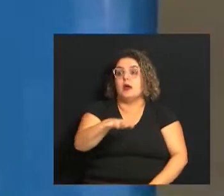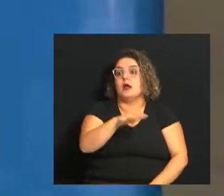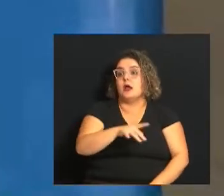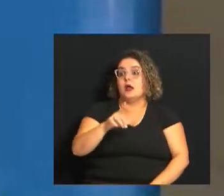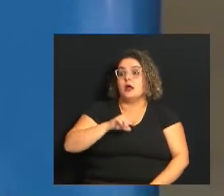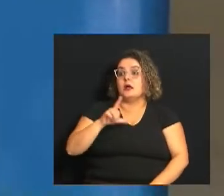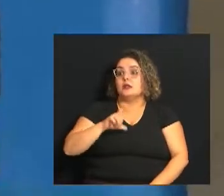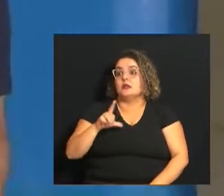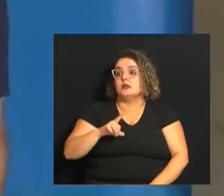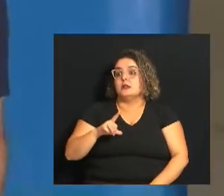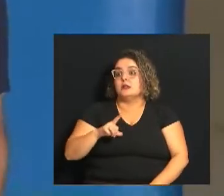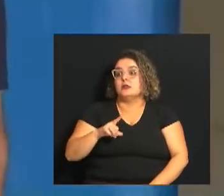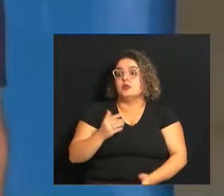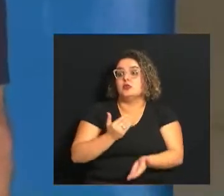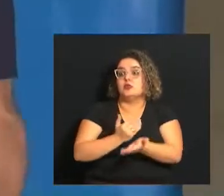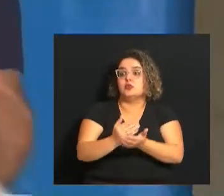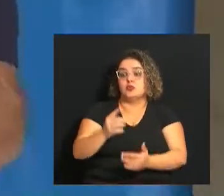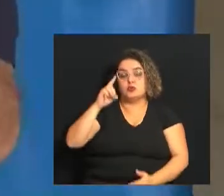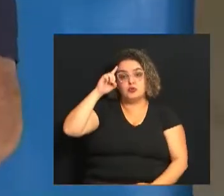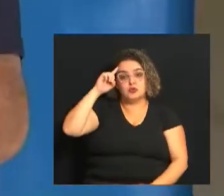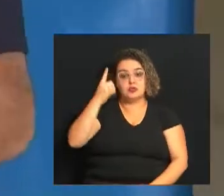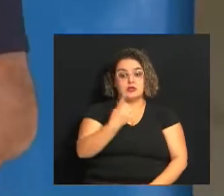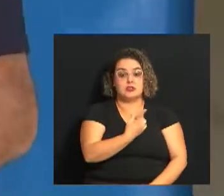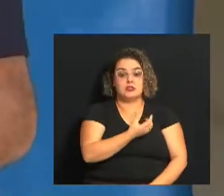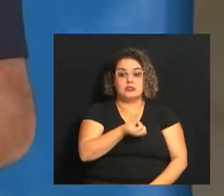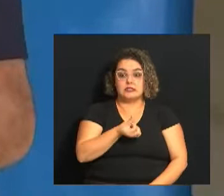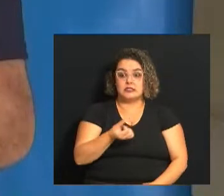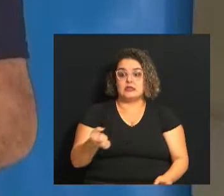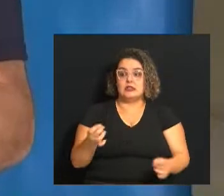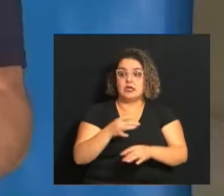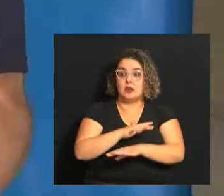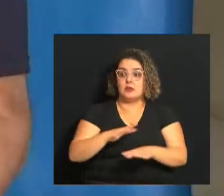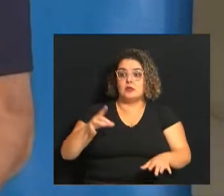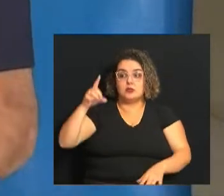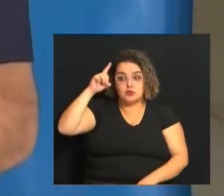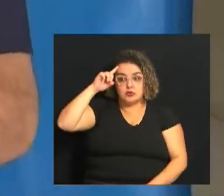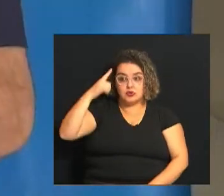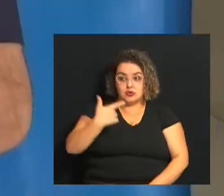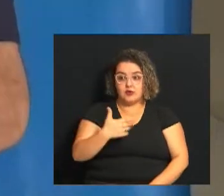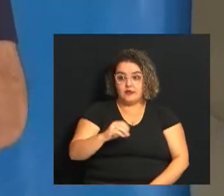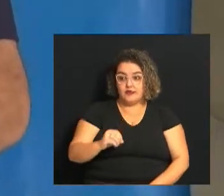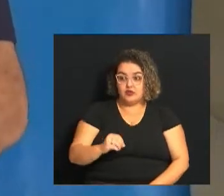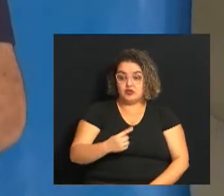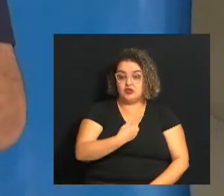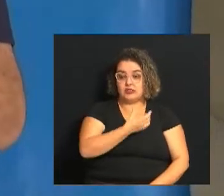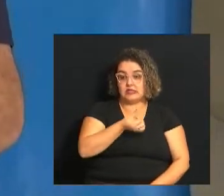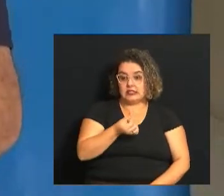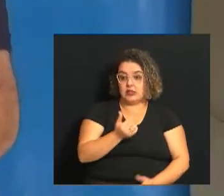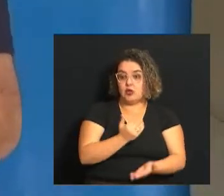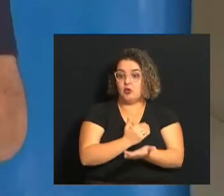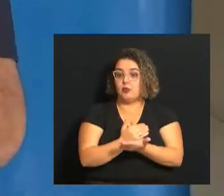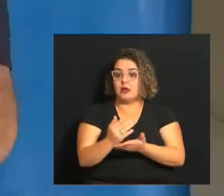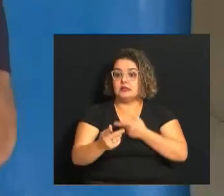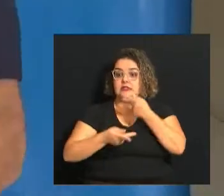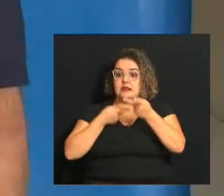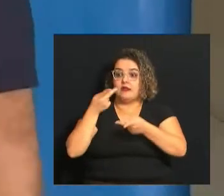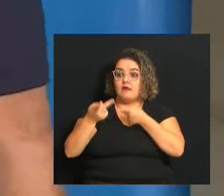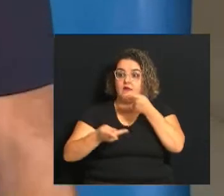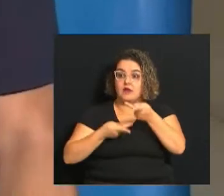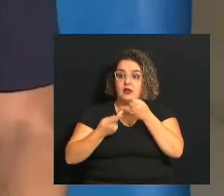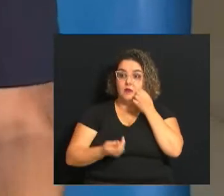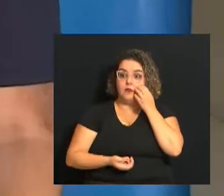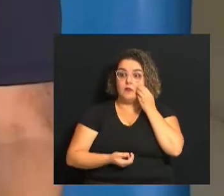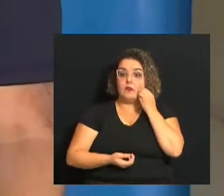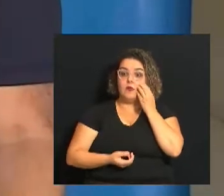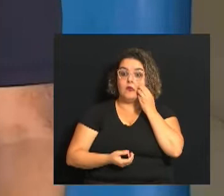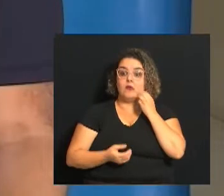ela começando no dia 16, terminando no dia 20. No dia 16 a gente começa falando sobre